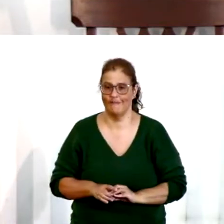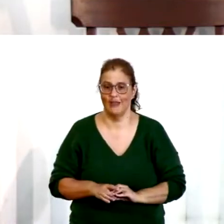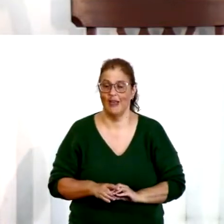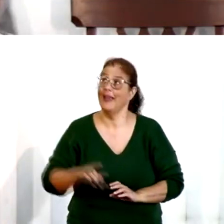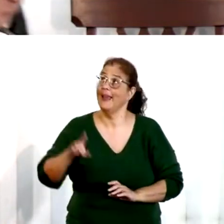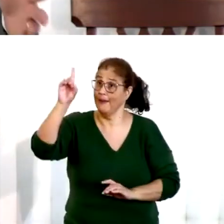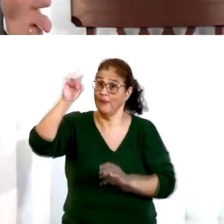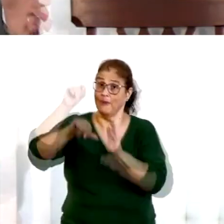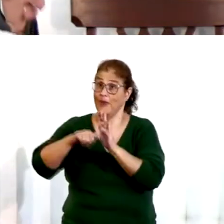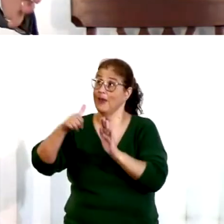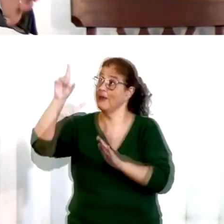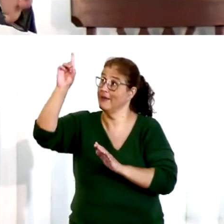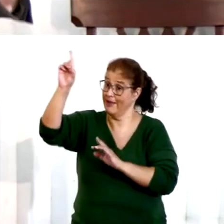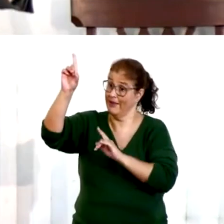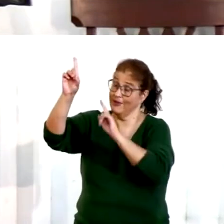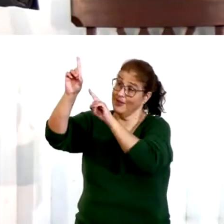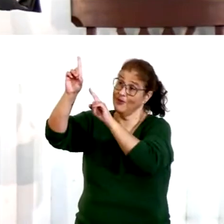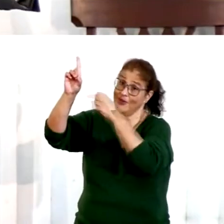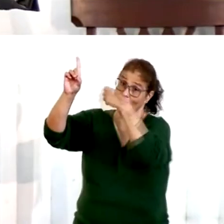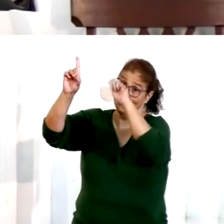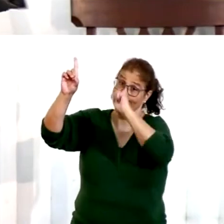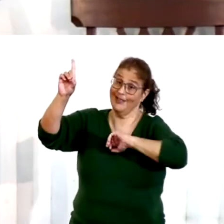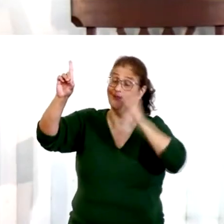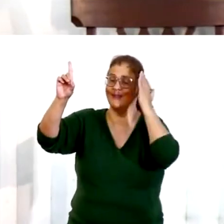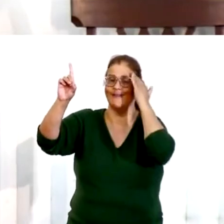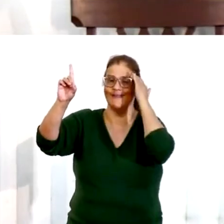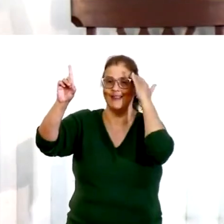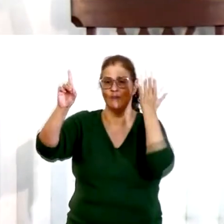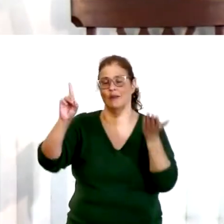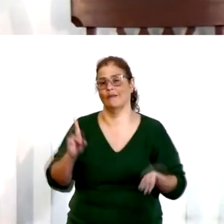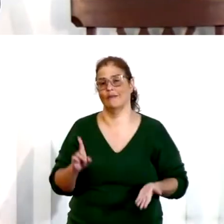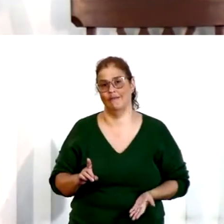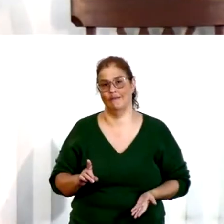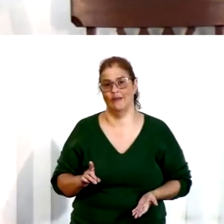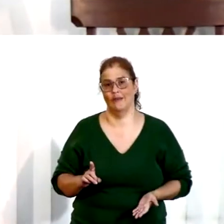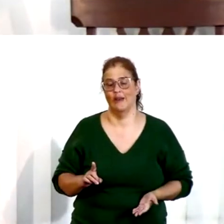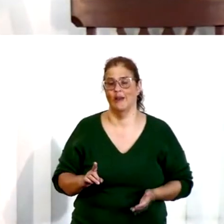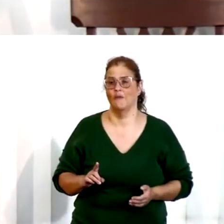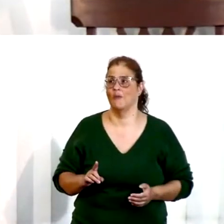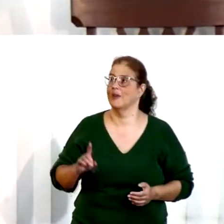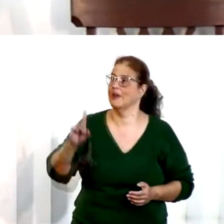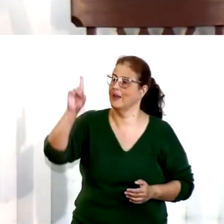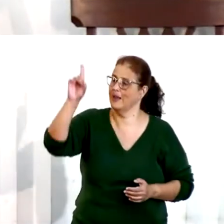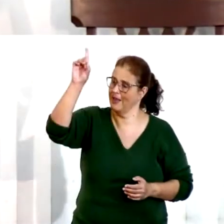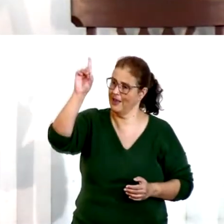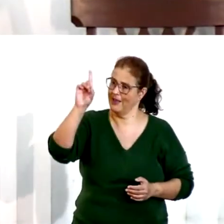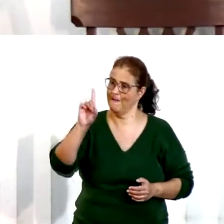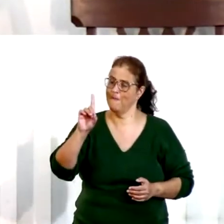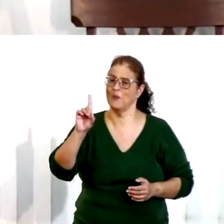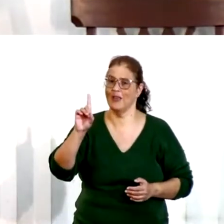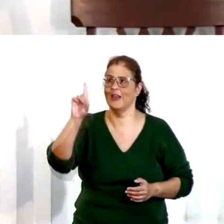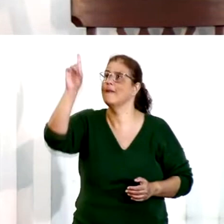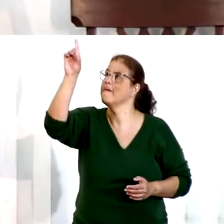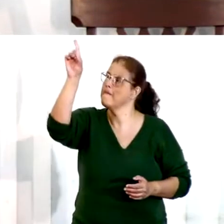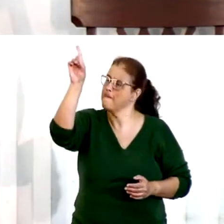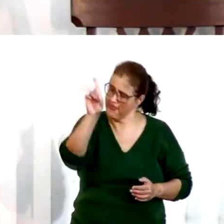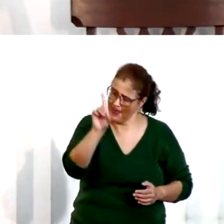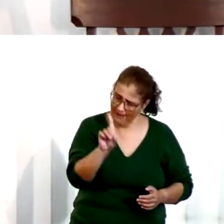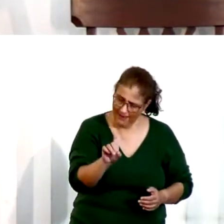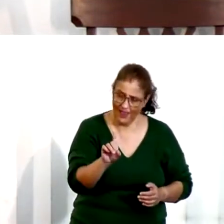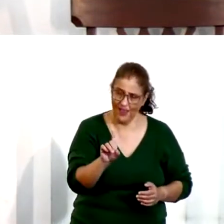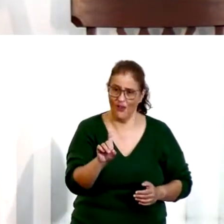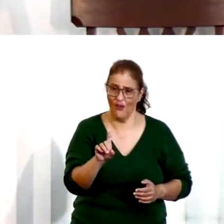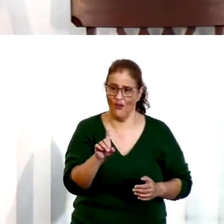Ele que deu entendimento para que nós compreendêssemos que com Ele é o nosso lugar. É Ele que por sua palavra te